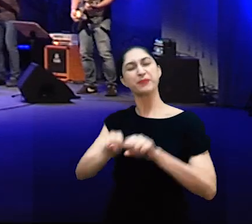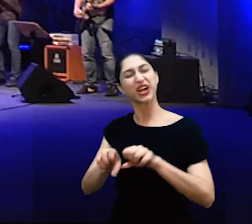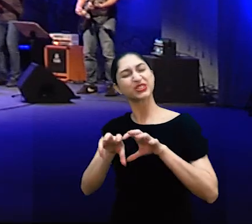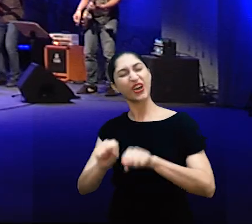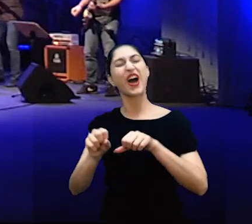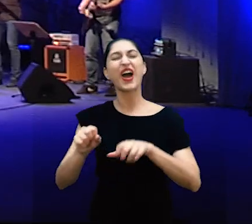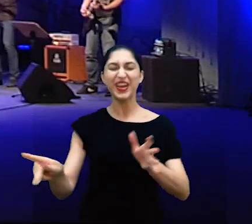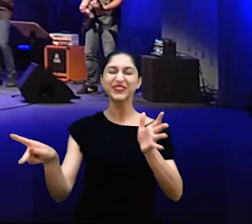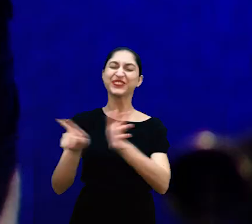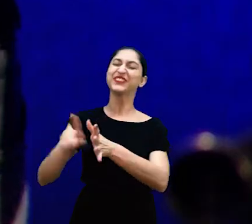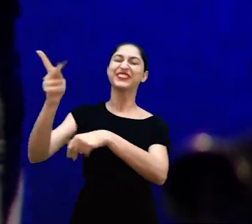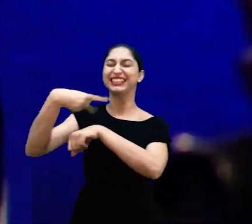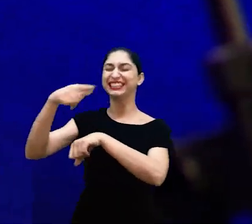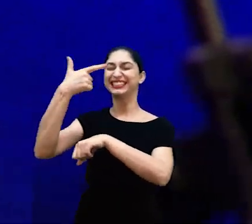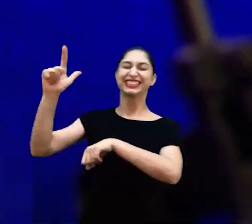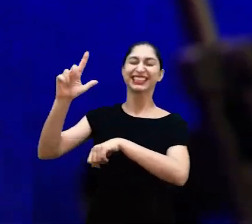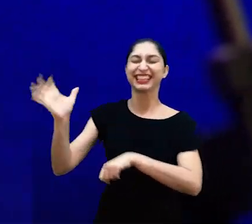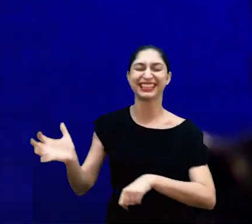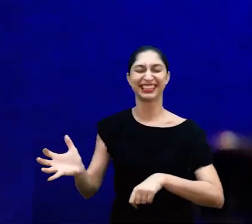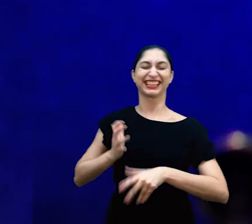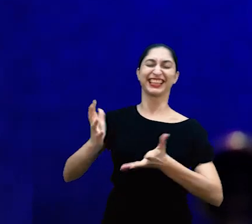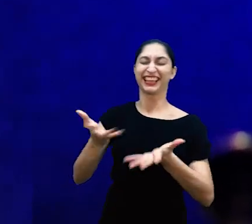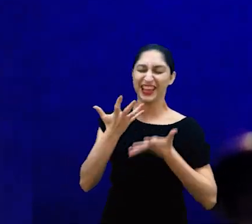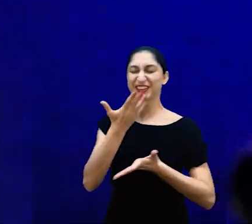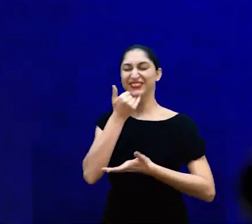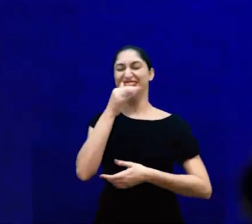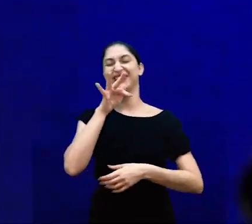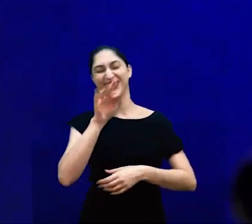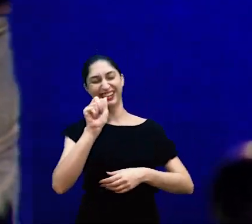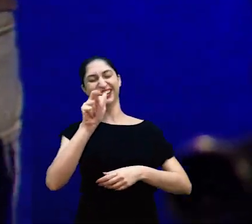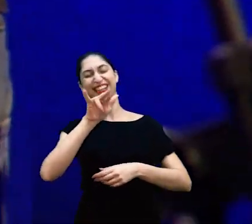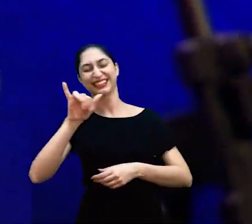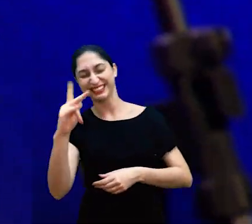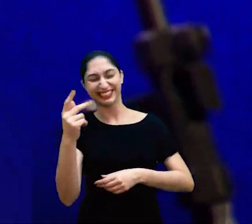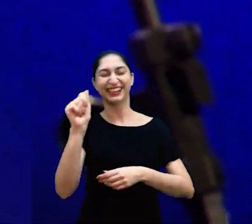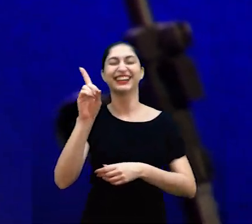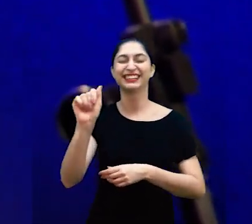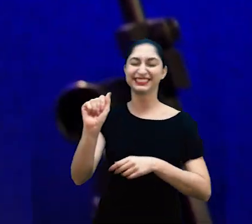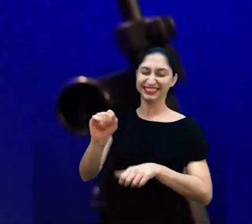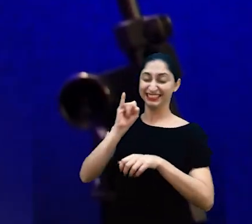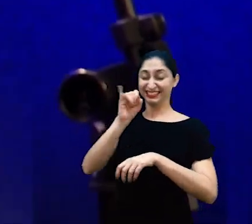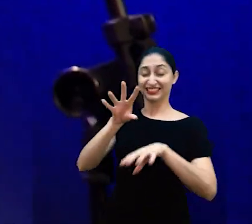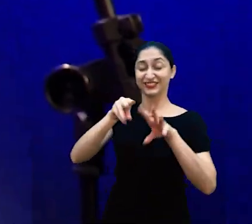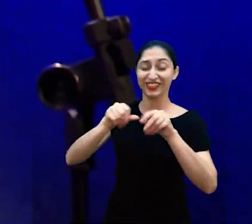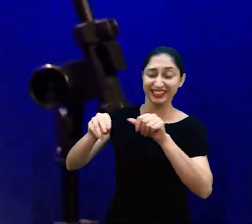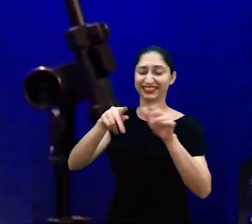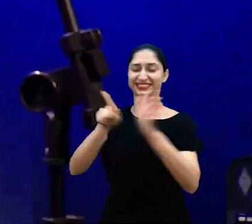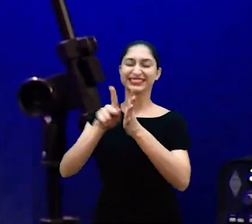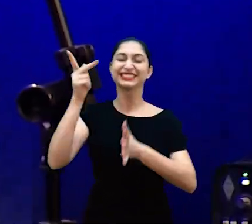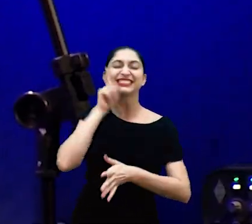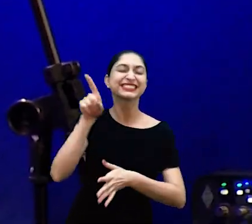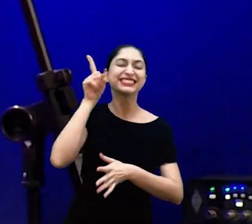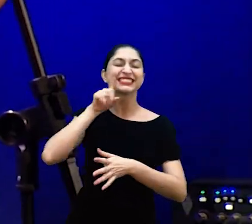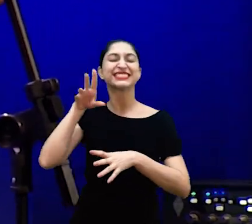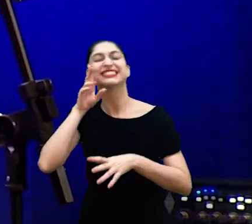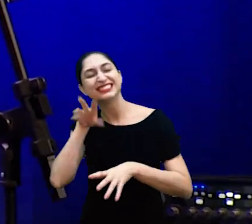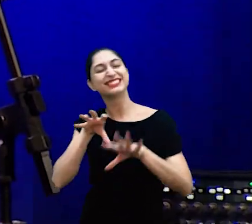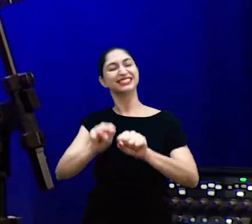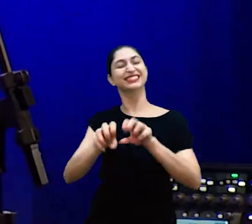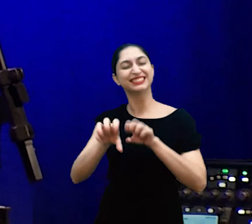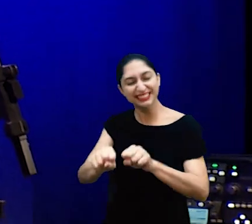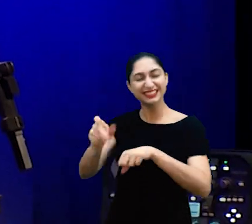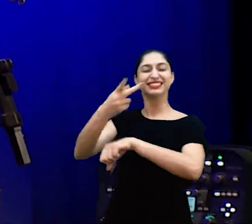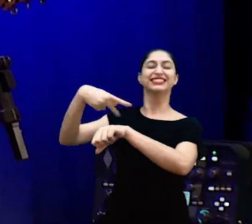Americana, mandioca importada, banquete de bacana, era farinhada. Se farinha fosse americana,